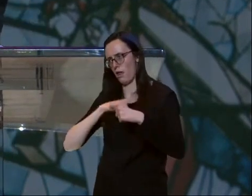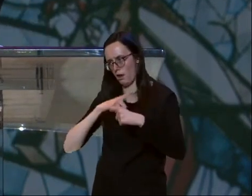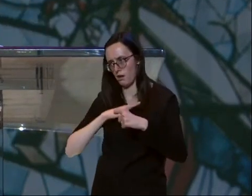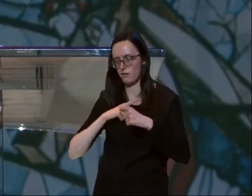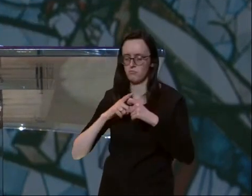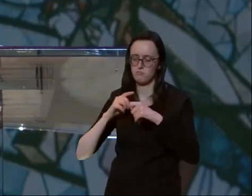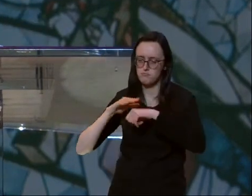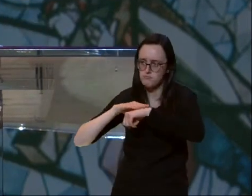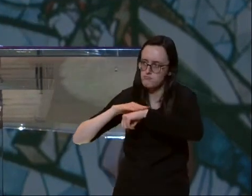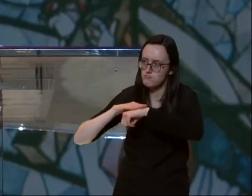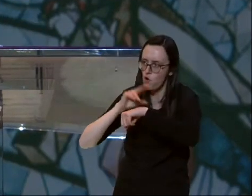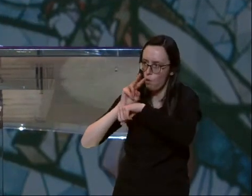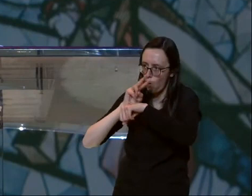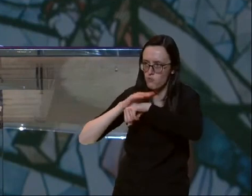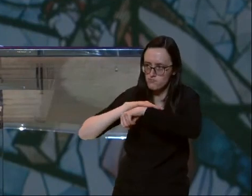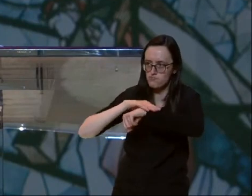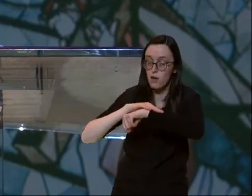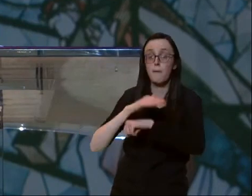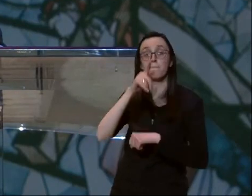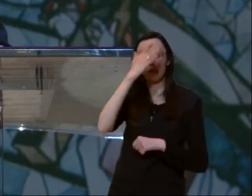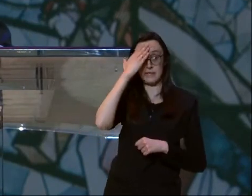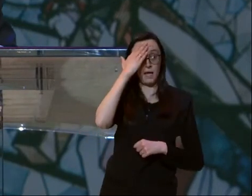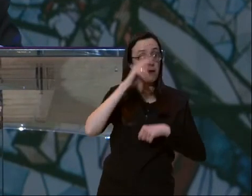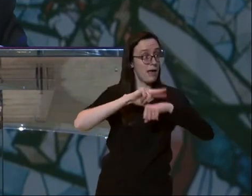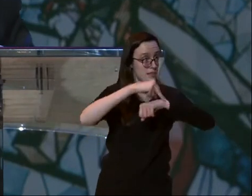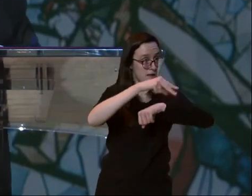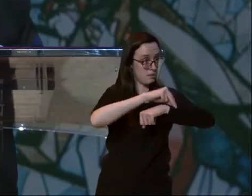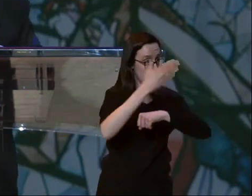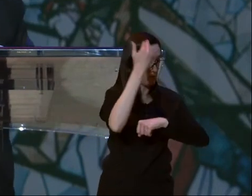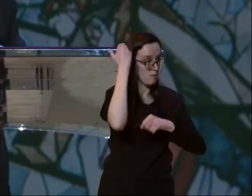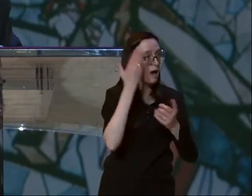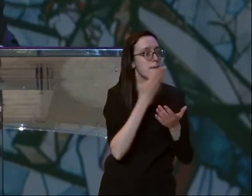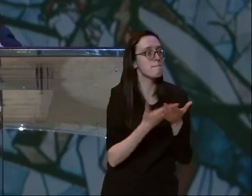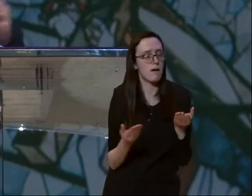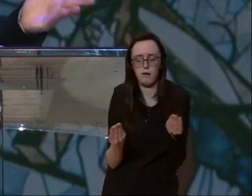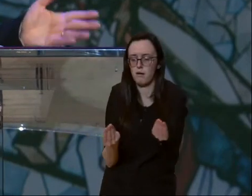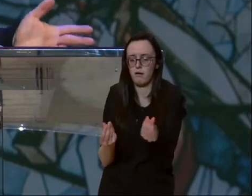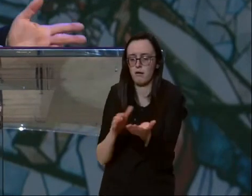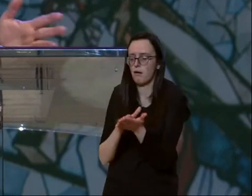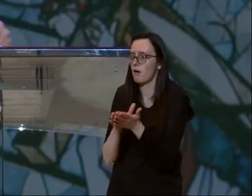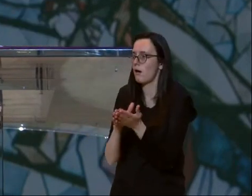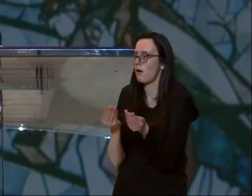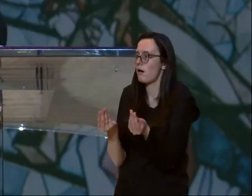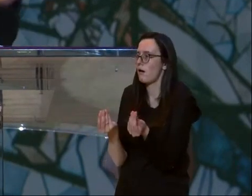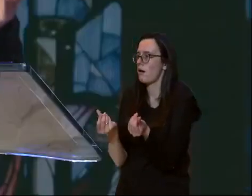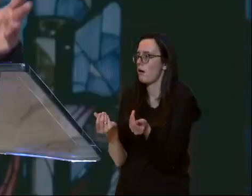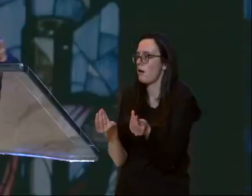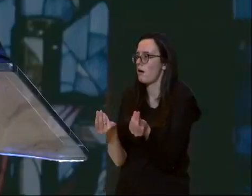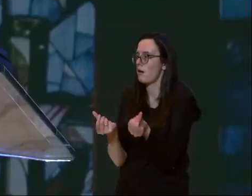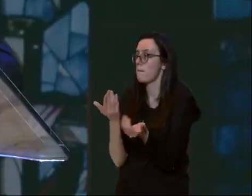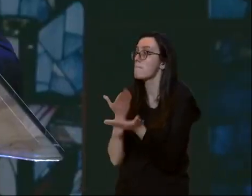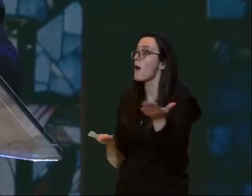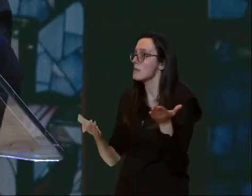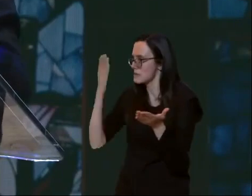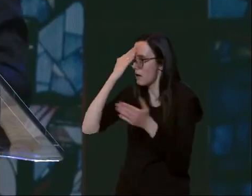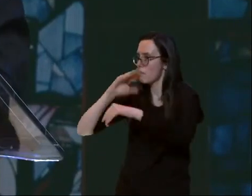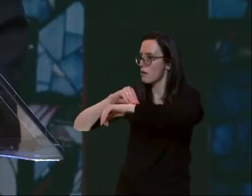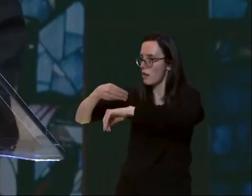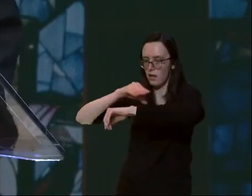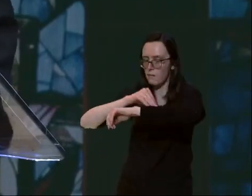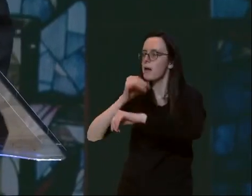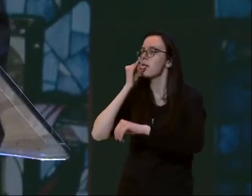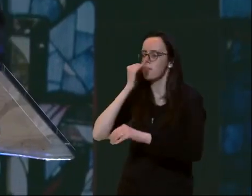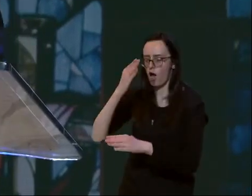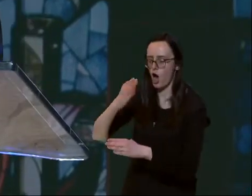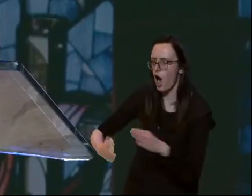lepra era a perda da sensibilidade. Que podia queimar, que não doía, podia